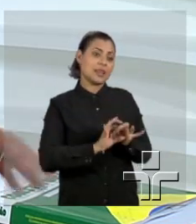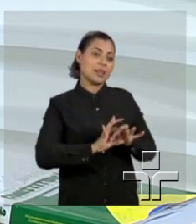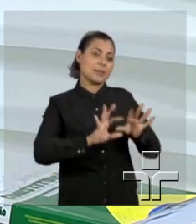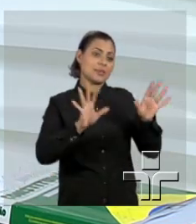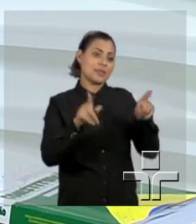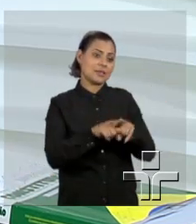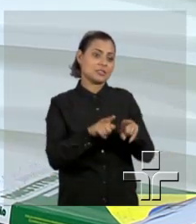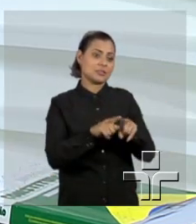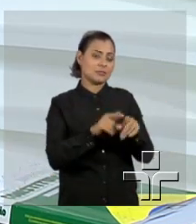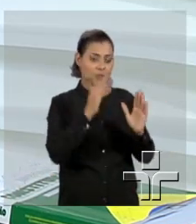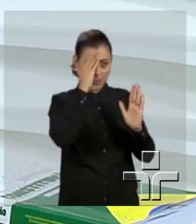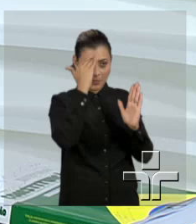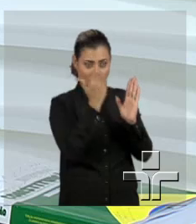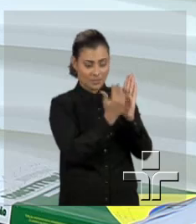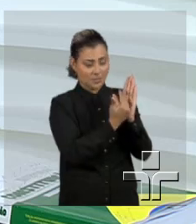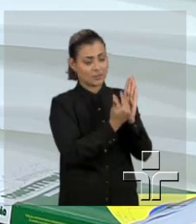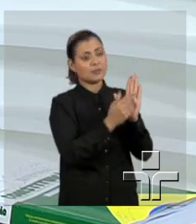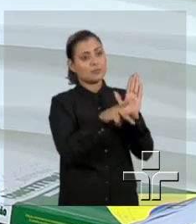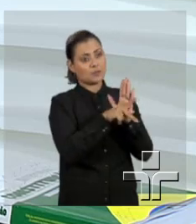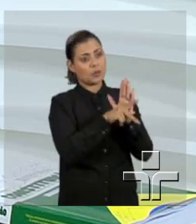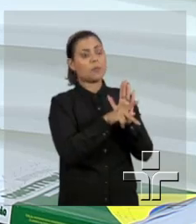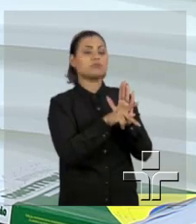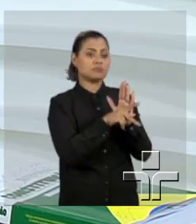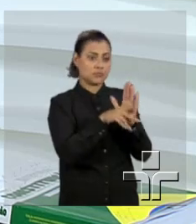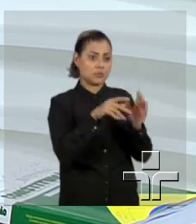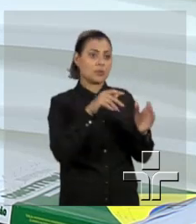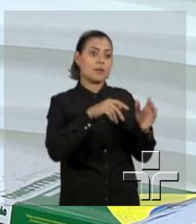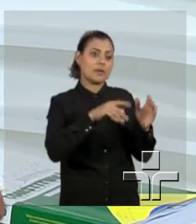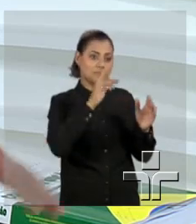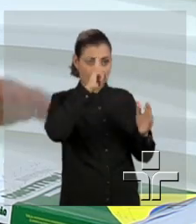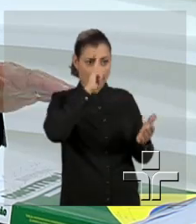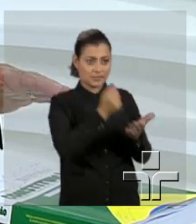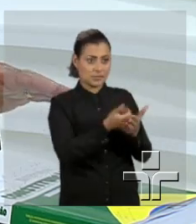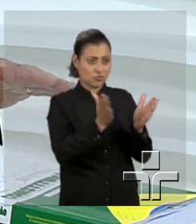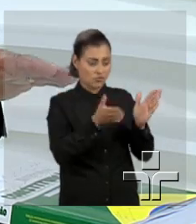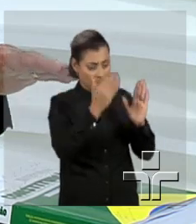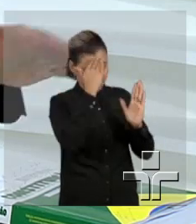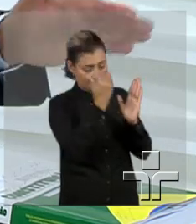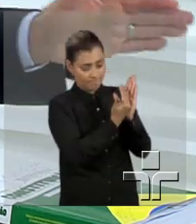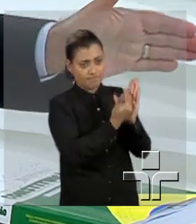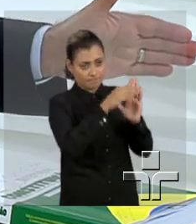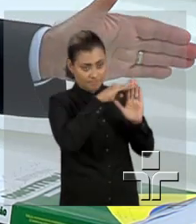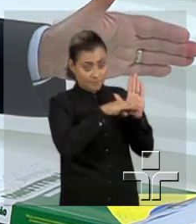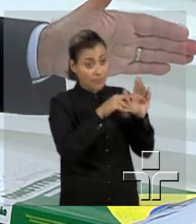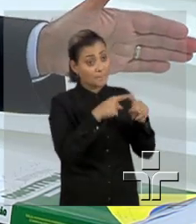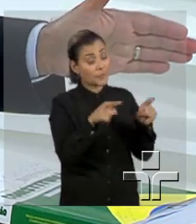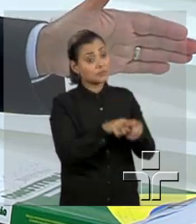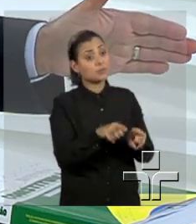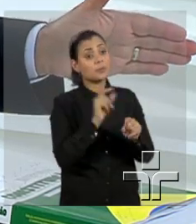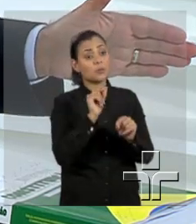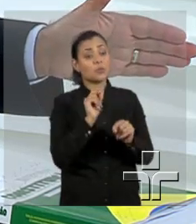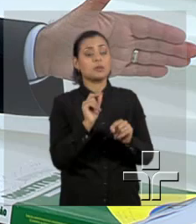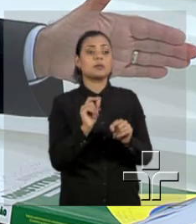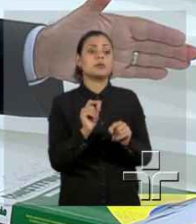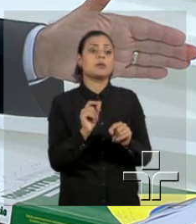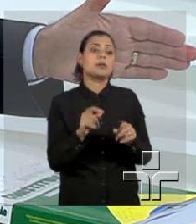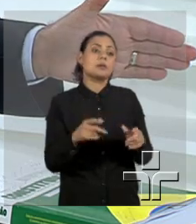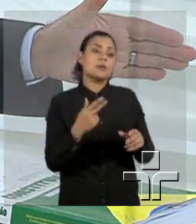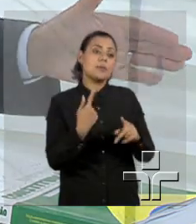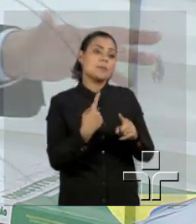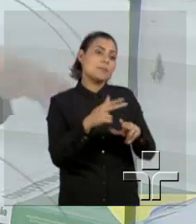seu efetivo cumprimento com o trânsito em julgado da sentença penal condenatória. Entretanto, prestigiou o princípio da colegialidade.